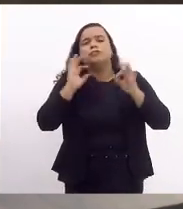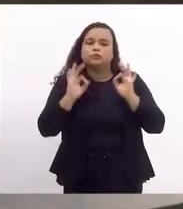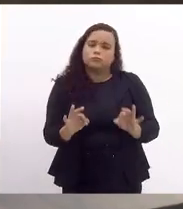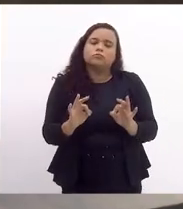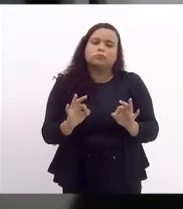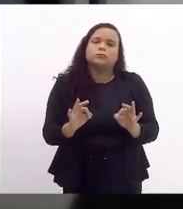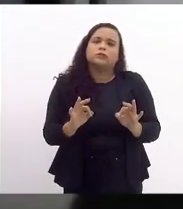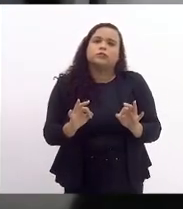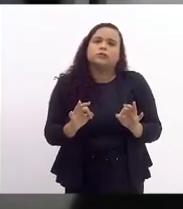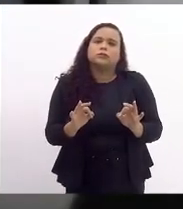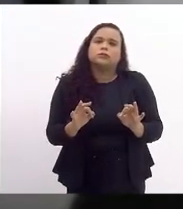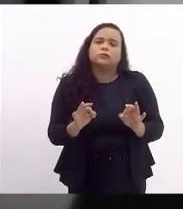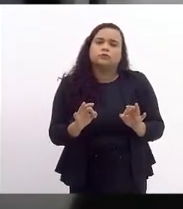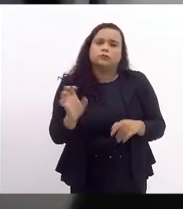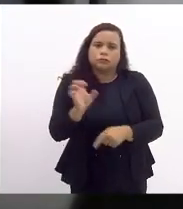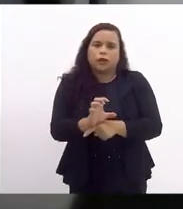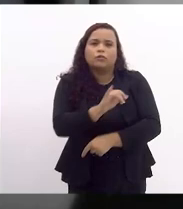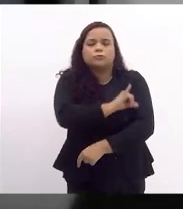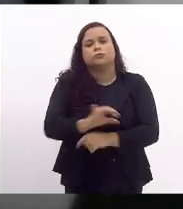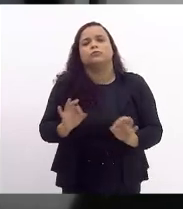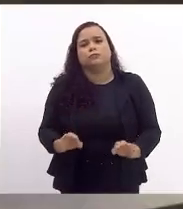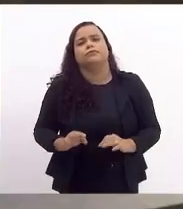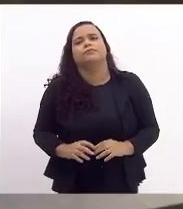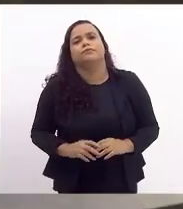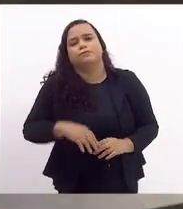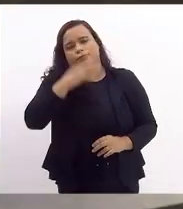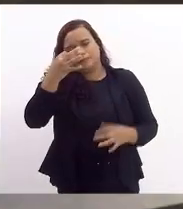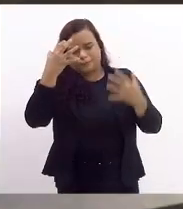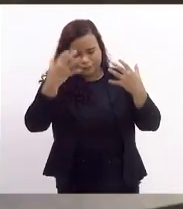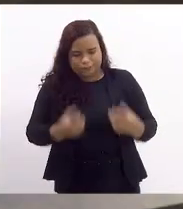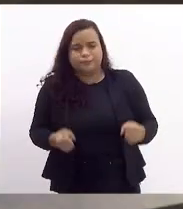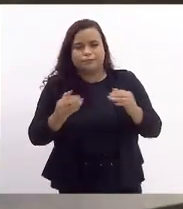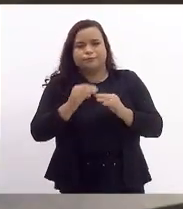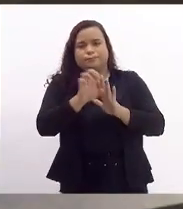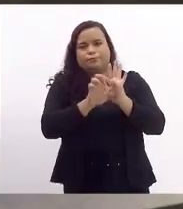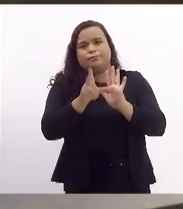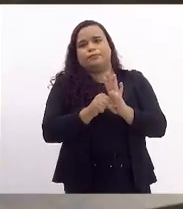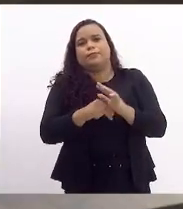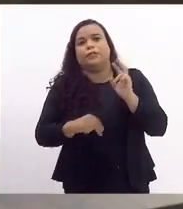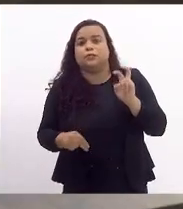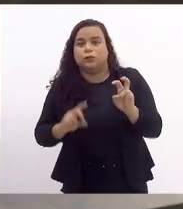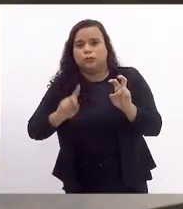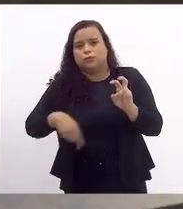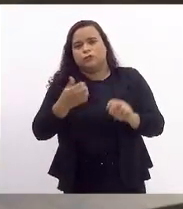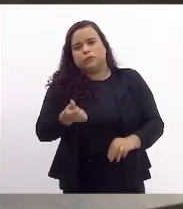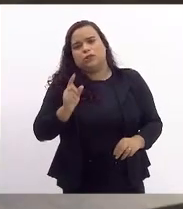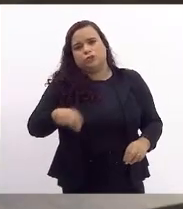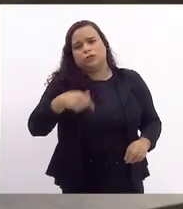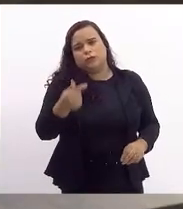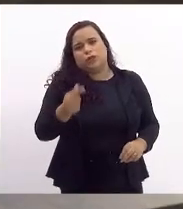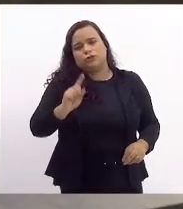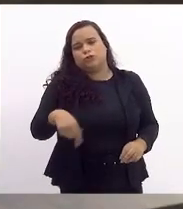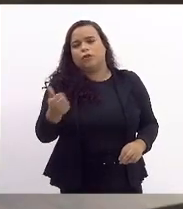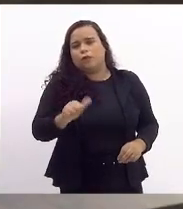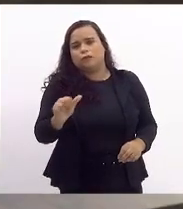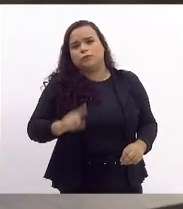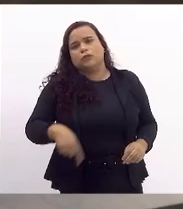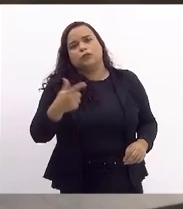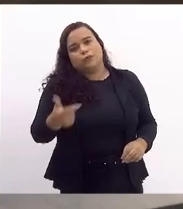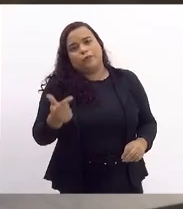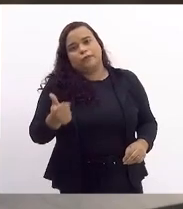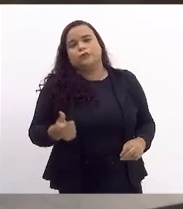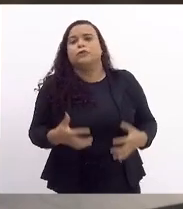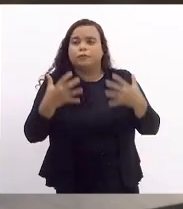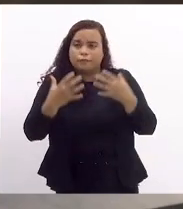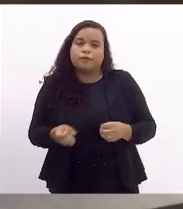na o estado do Rio de Janeiro parecer favorável às emendas 5 6 7 11 e 12